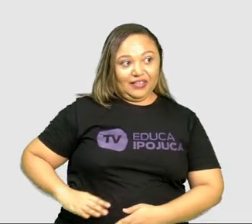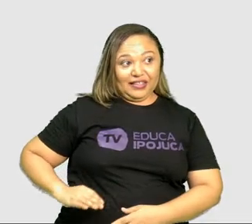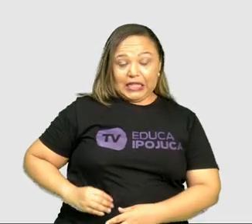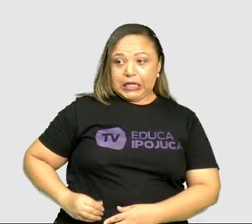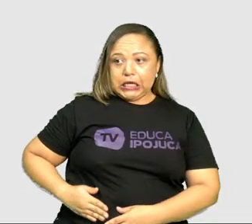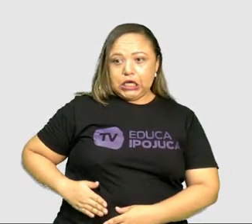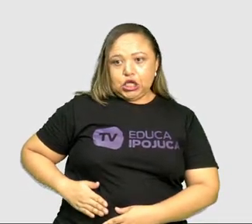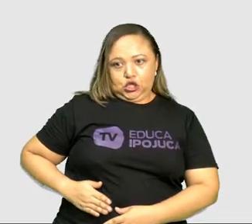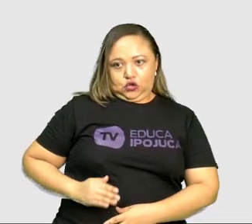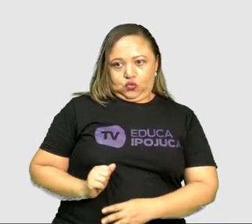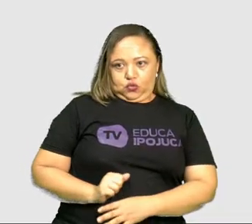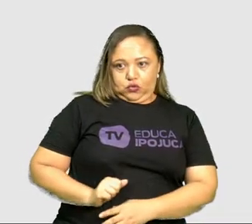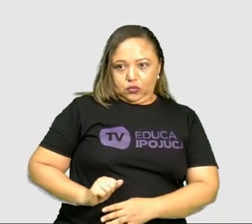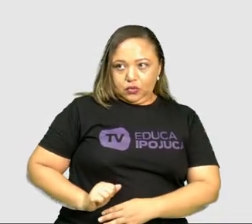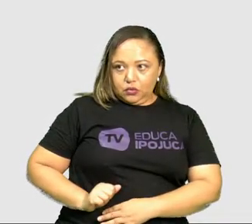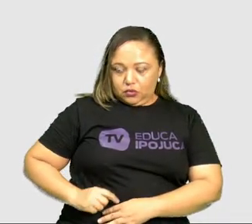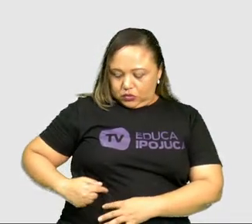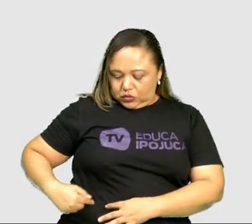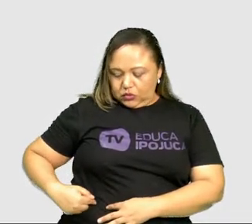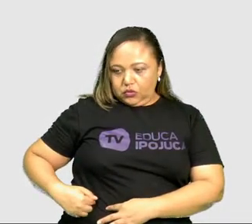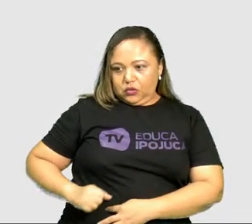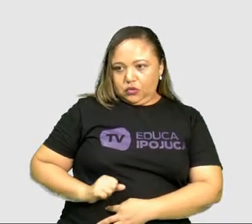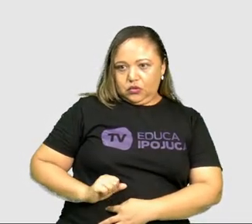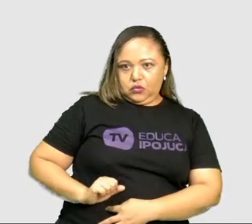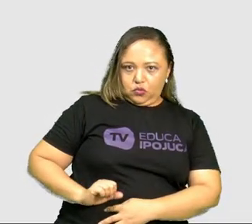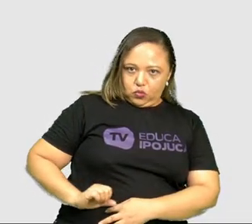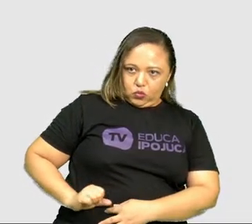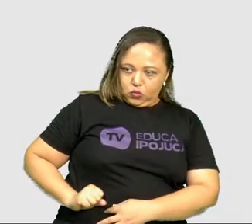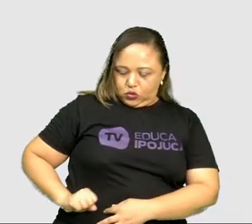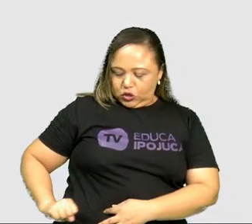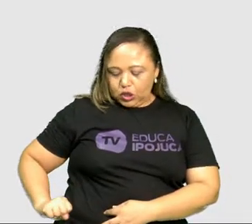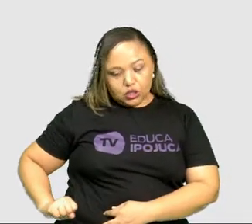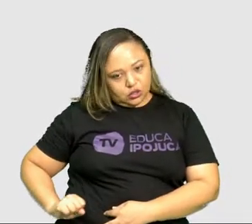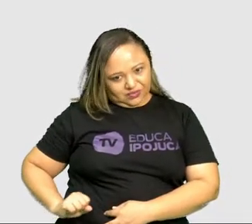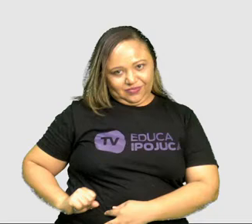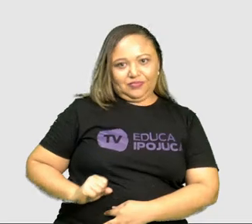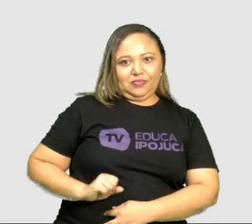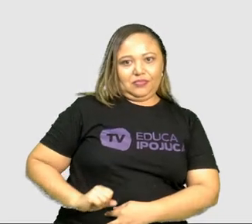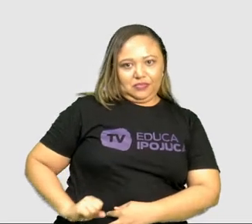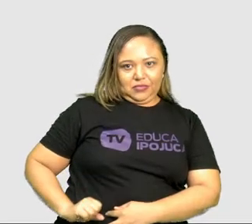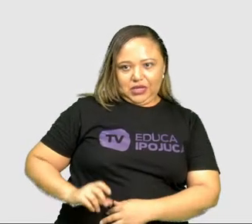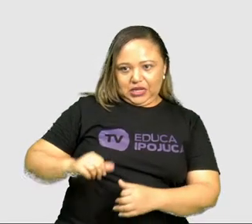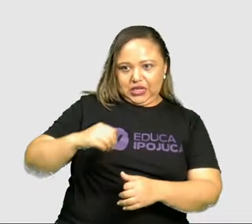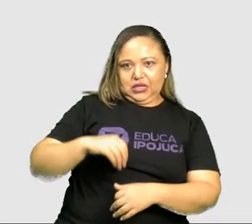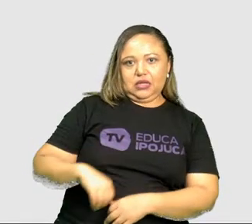são os intestinos, porque a gente tem dois tipos, que é o grosso e o delgado.